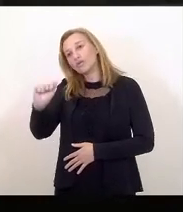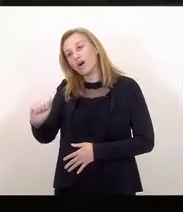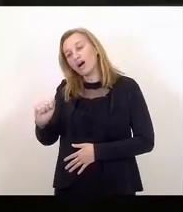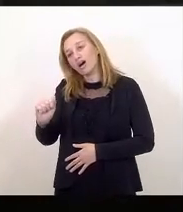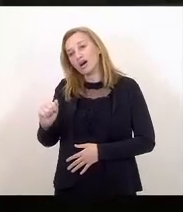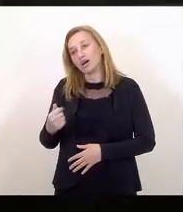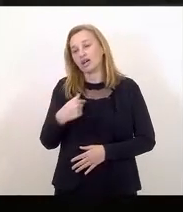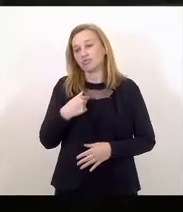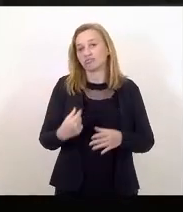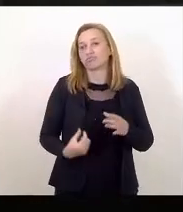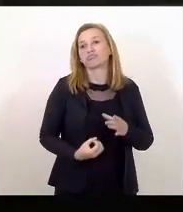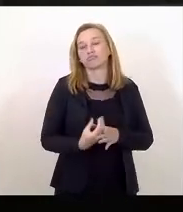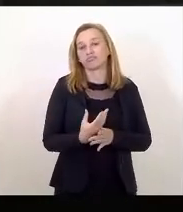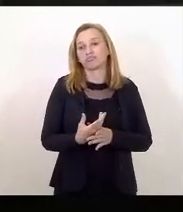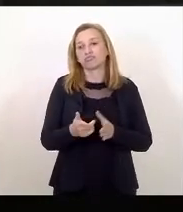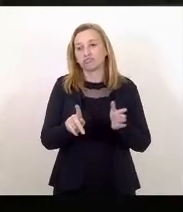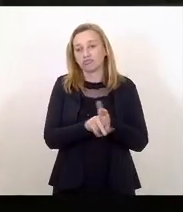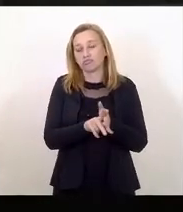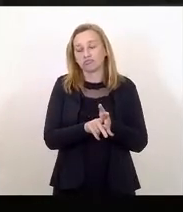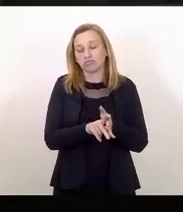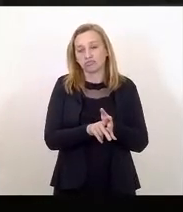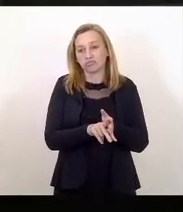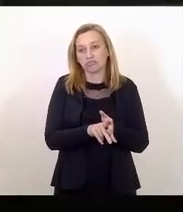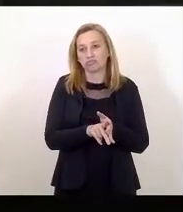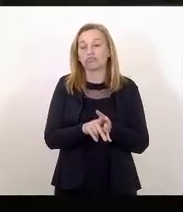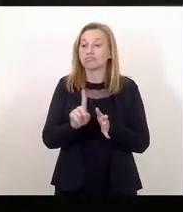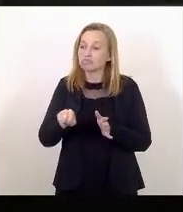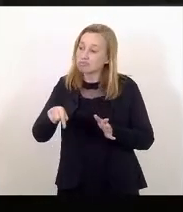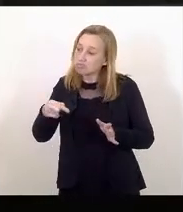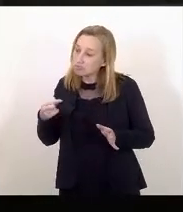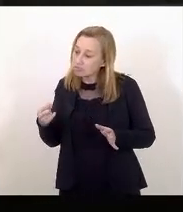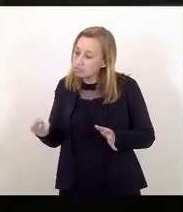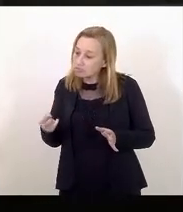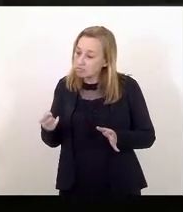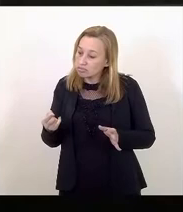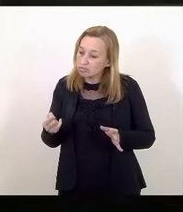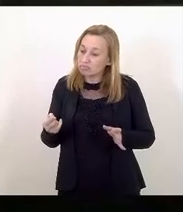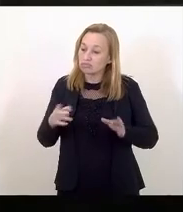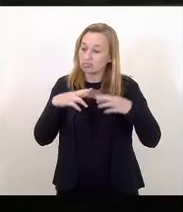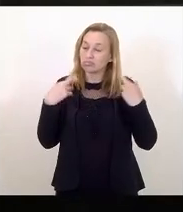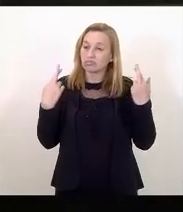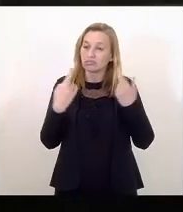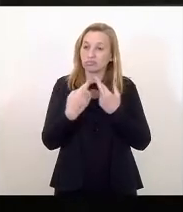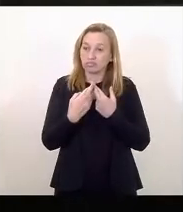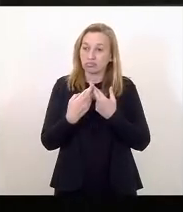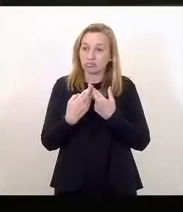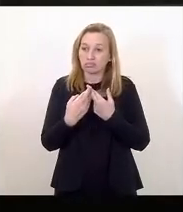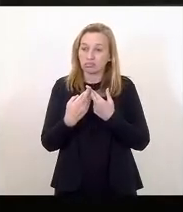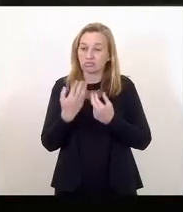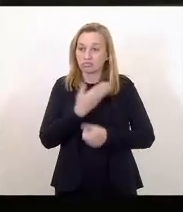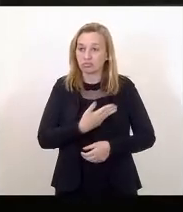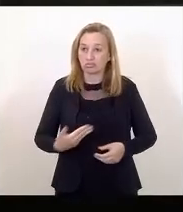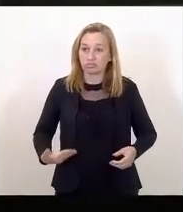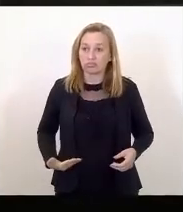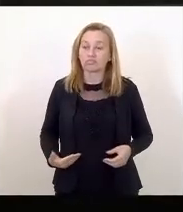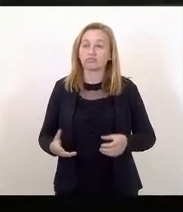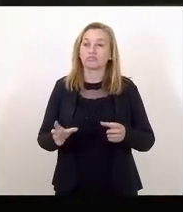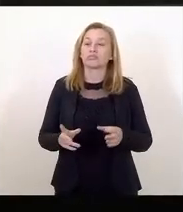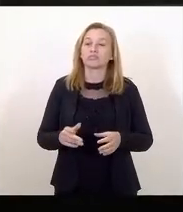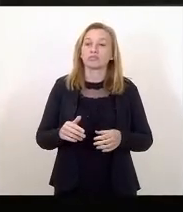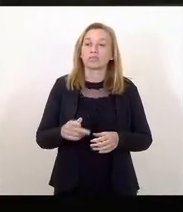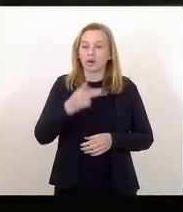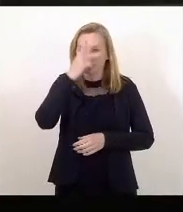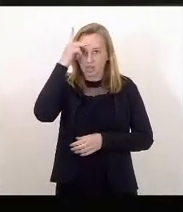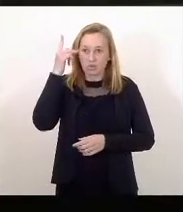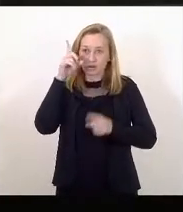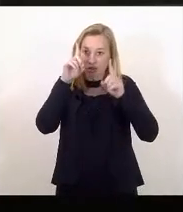a autora inicial desse projeto, em seguida, a partir de uma audiência realizada na Comissão da Pessoa Portadora